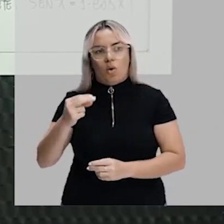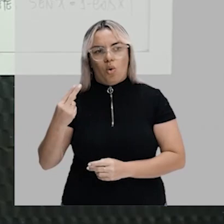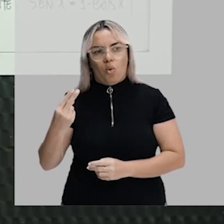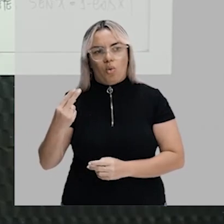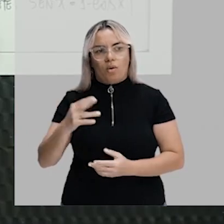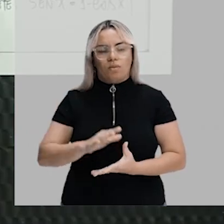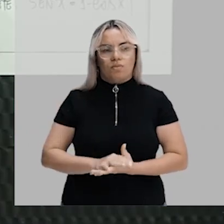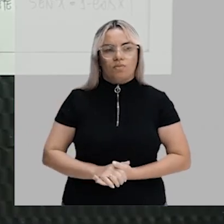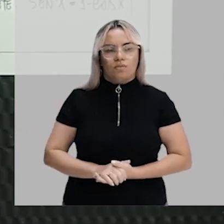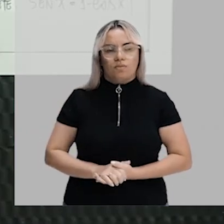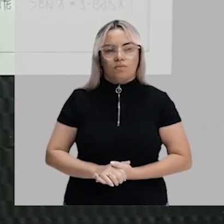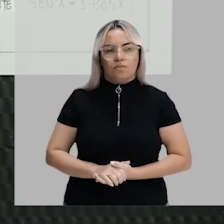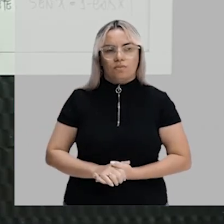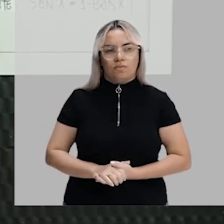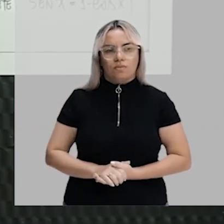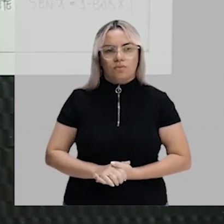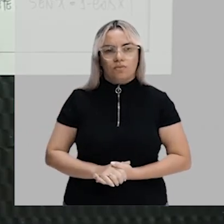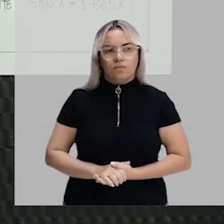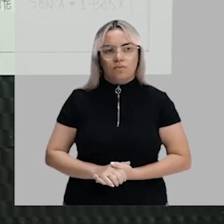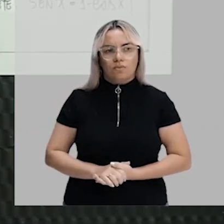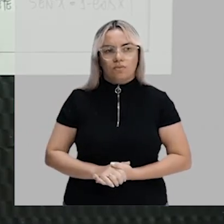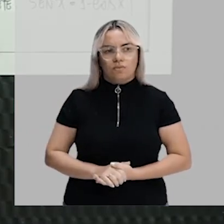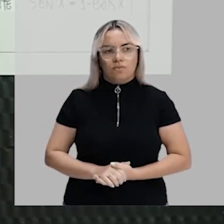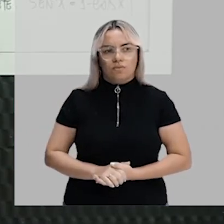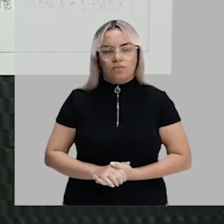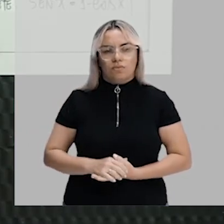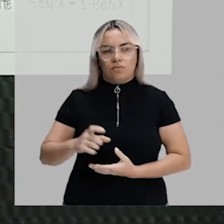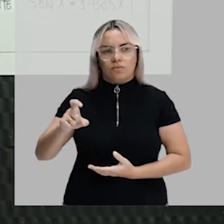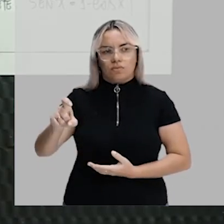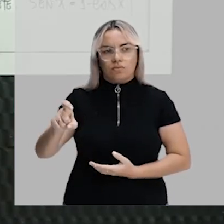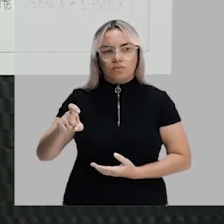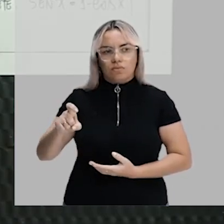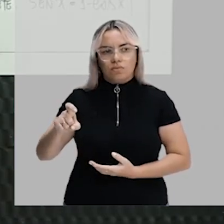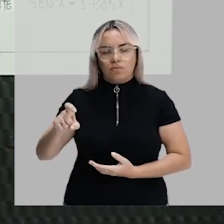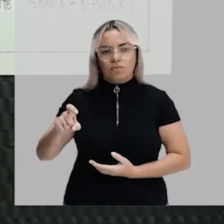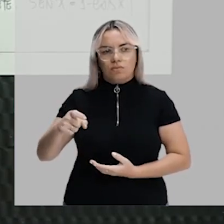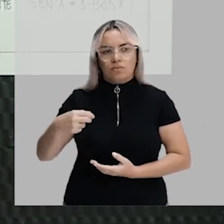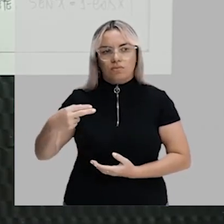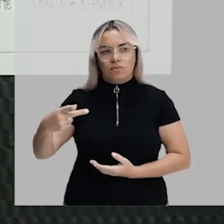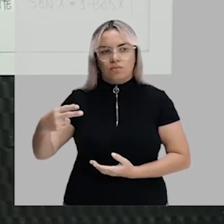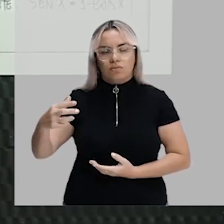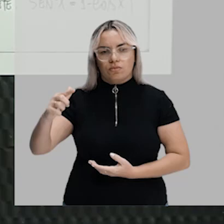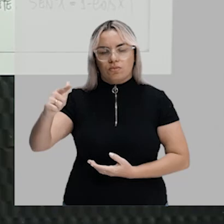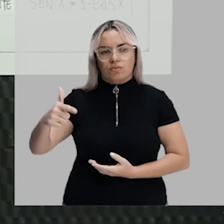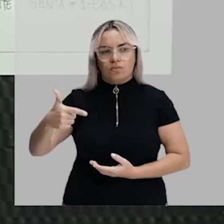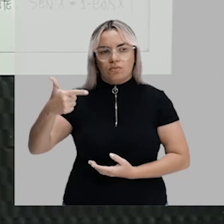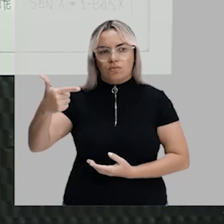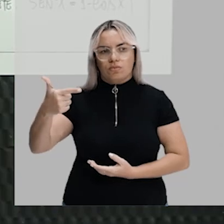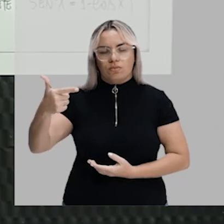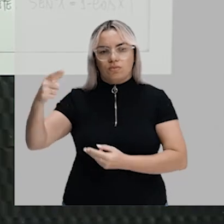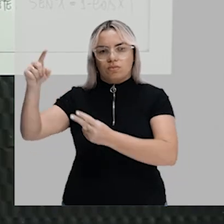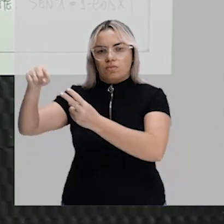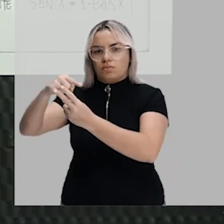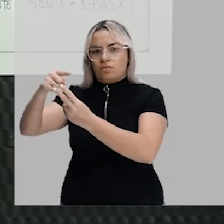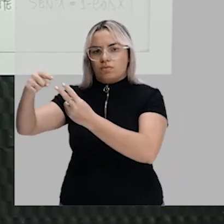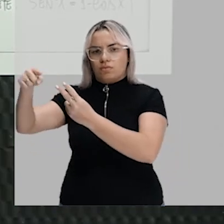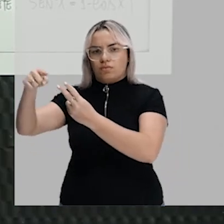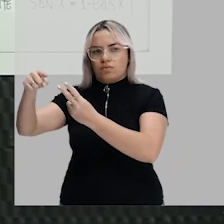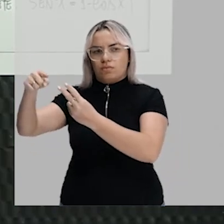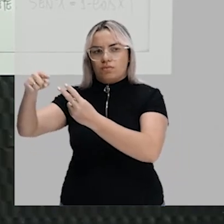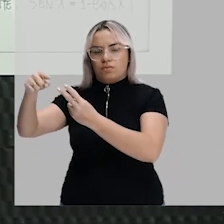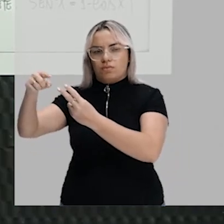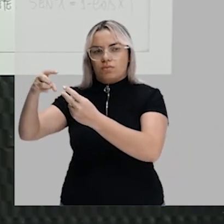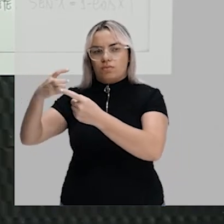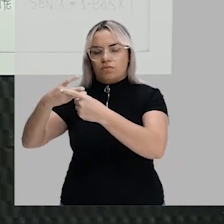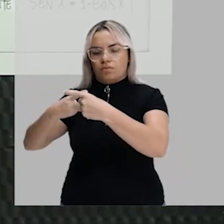ou x = 2 pi so 3